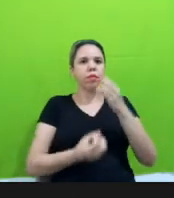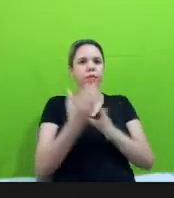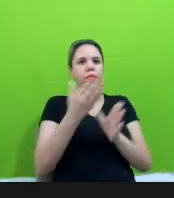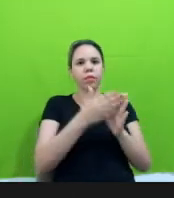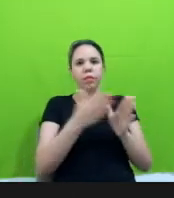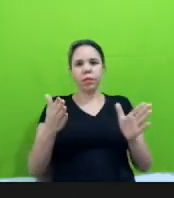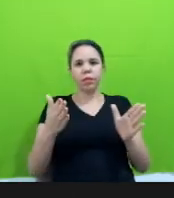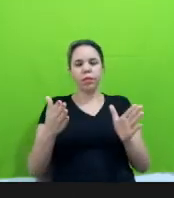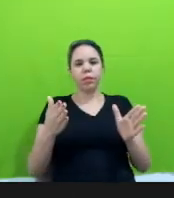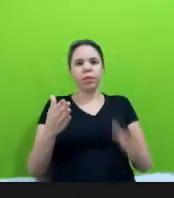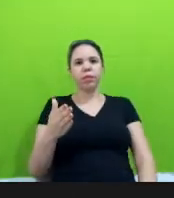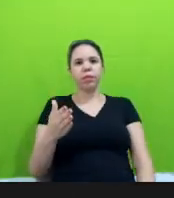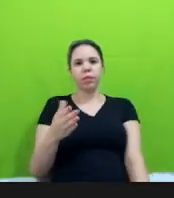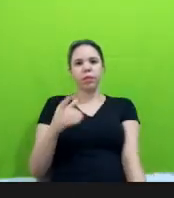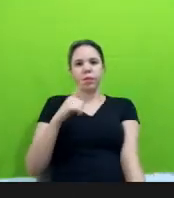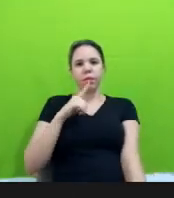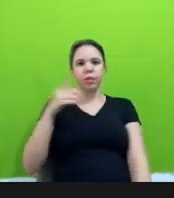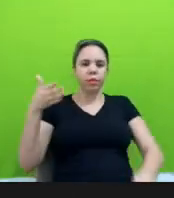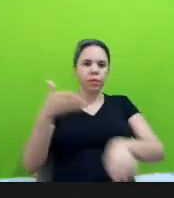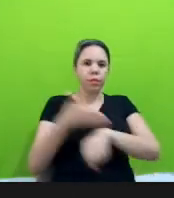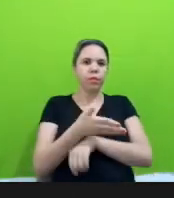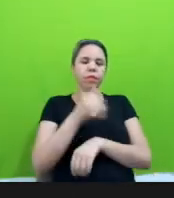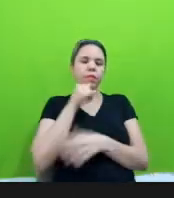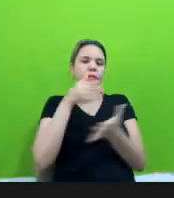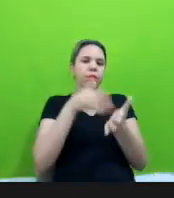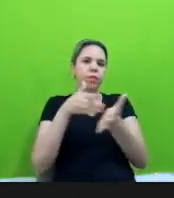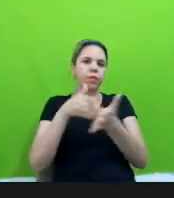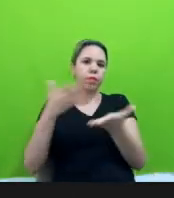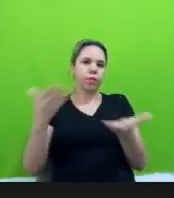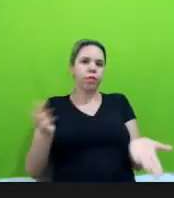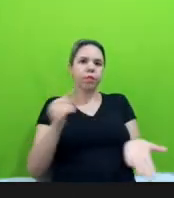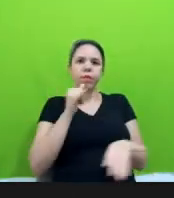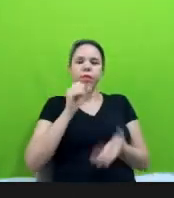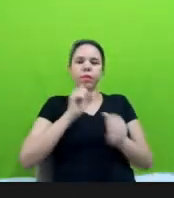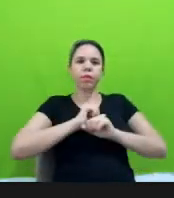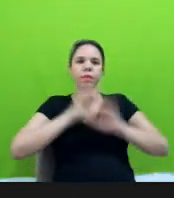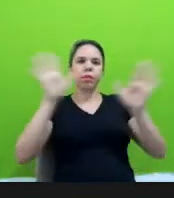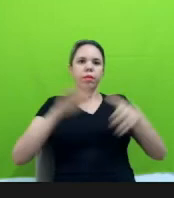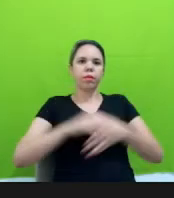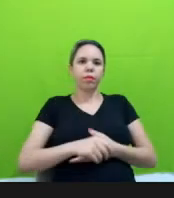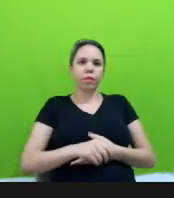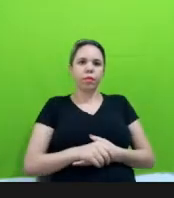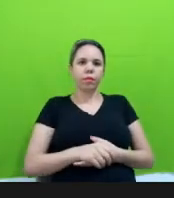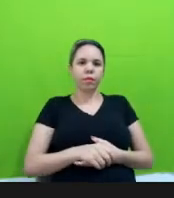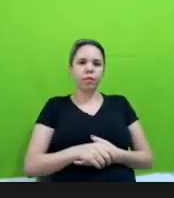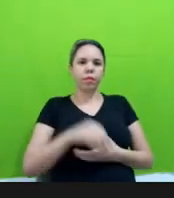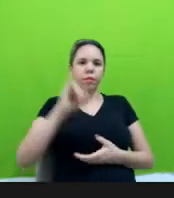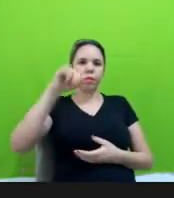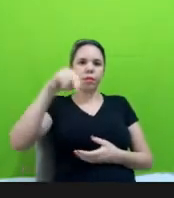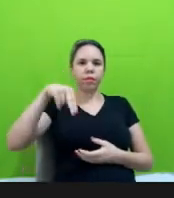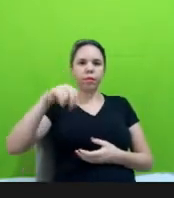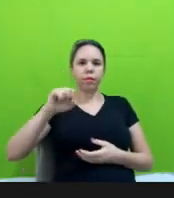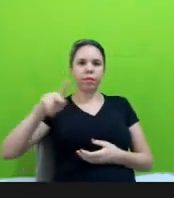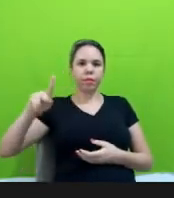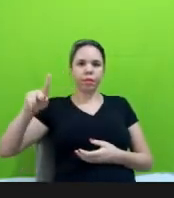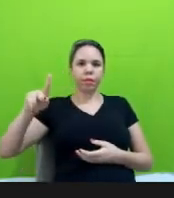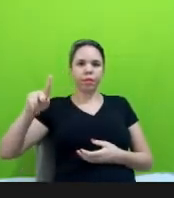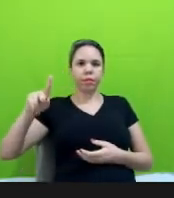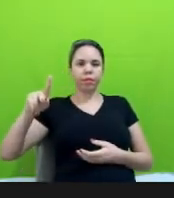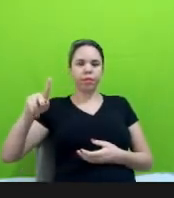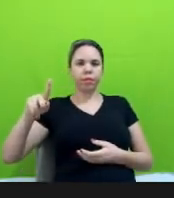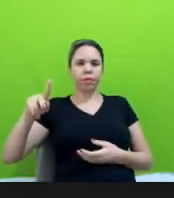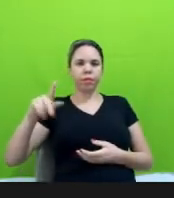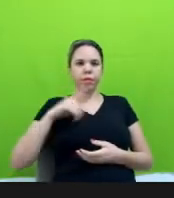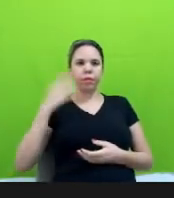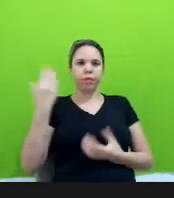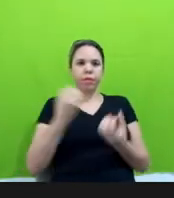gente tem o um acesso restrito, né? Um exemplo clássico é o exemplo do INEP agora, que é um caso, né, que a gente teve os